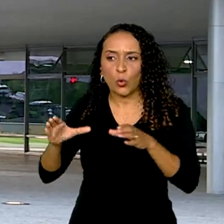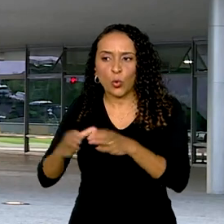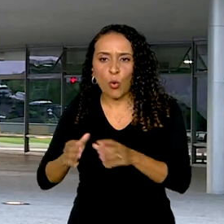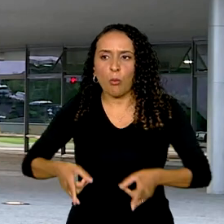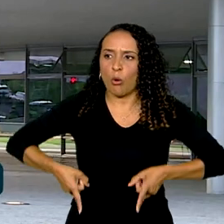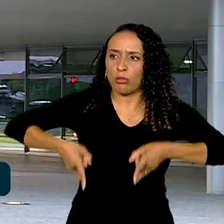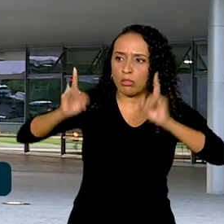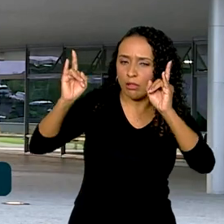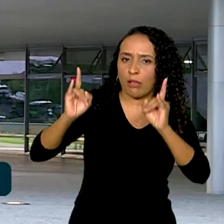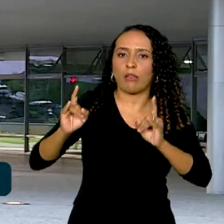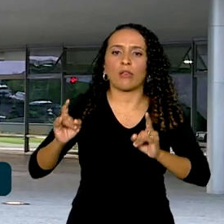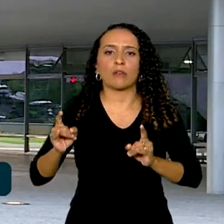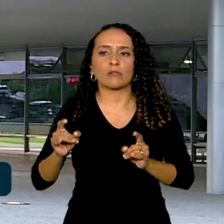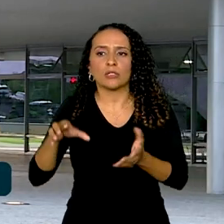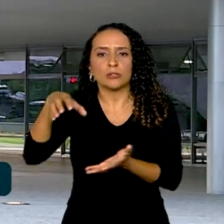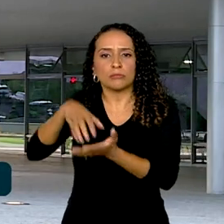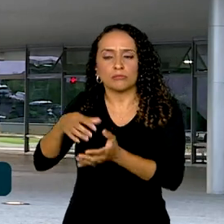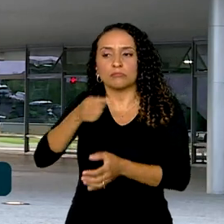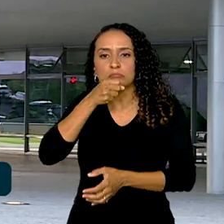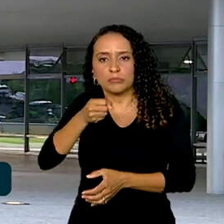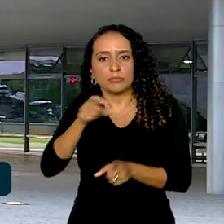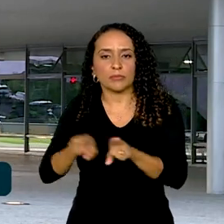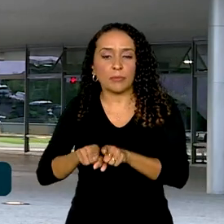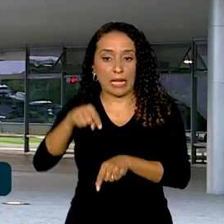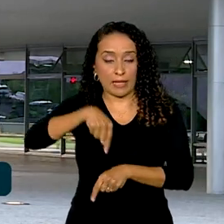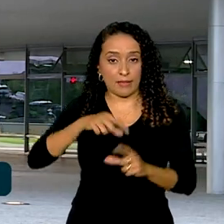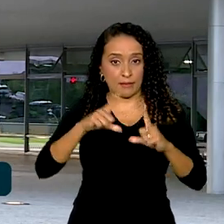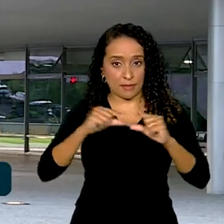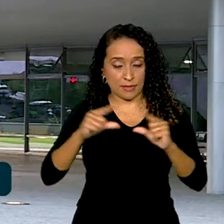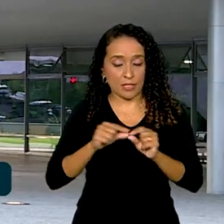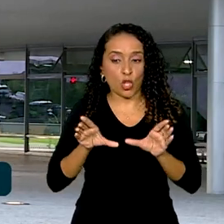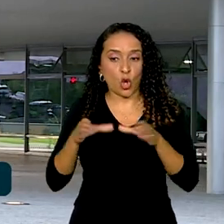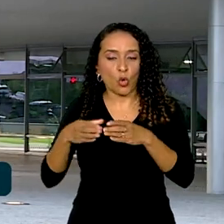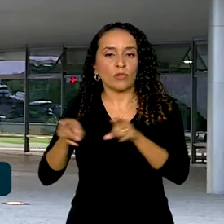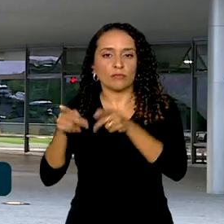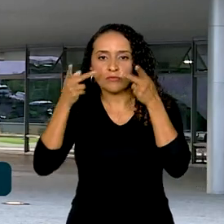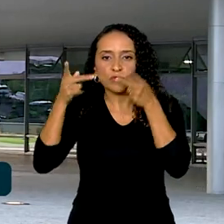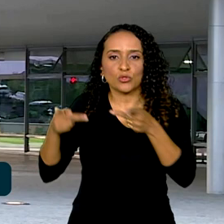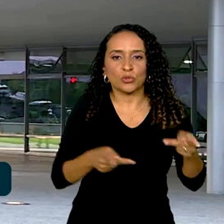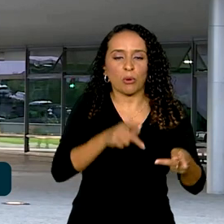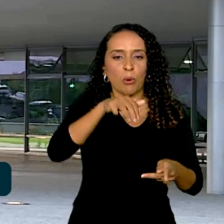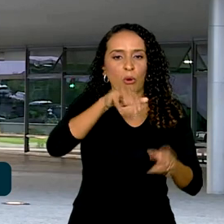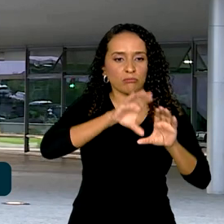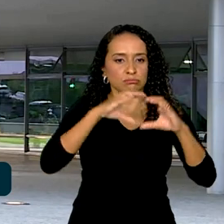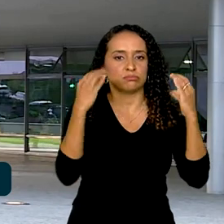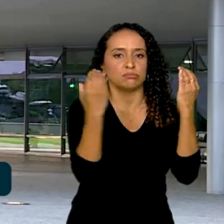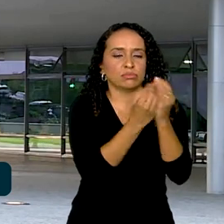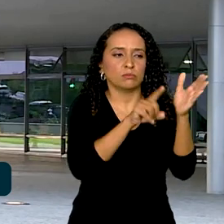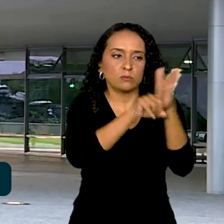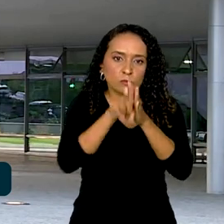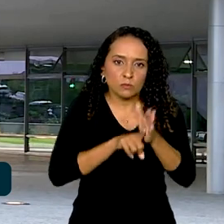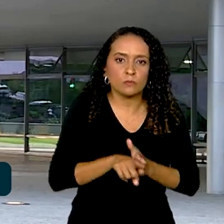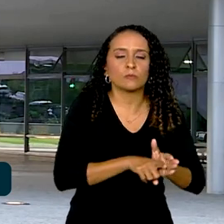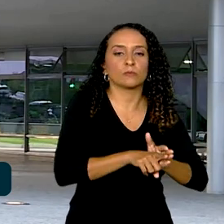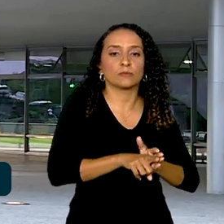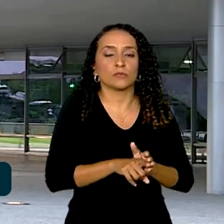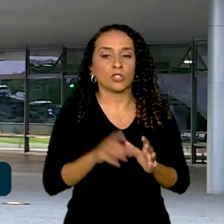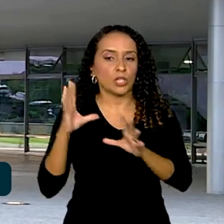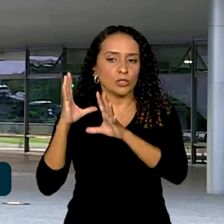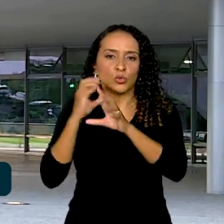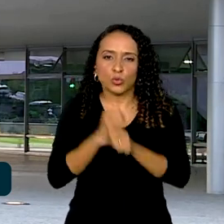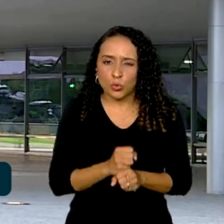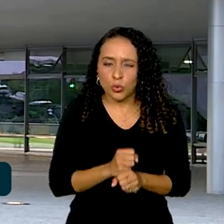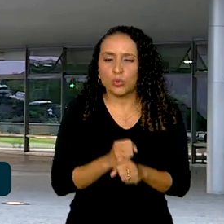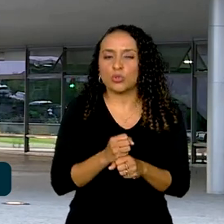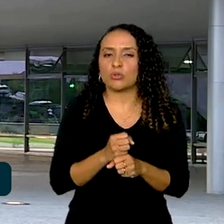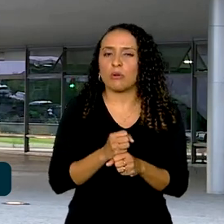e centros de imprensa. Aqui em Brasília, a comitiva também foi ao Mané Garrincha para a avaliação do estádio. Ao todo, o grupo